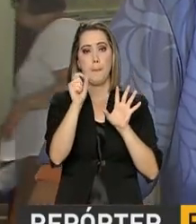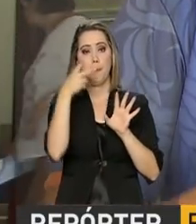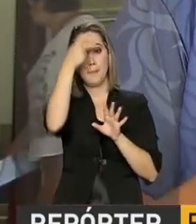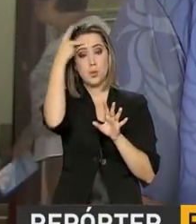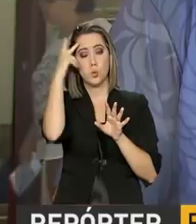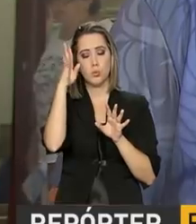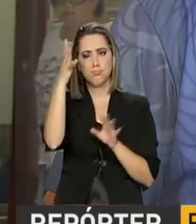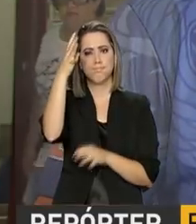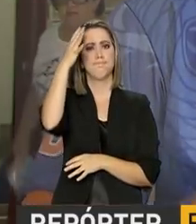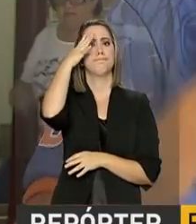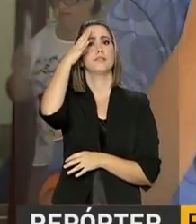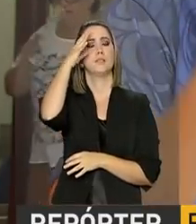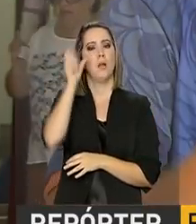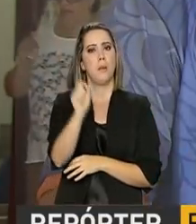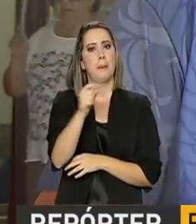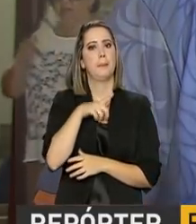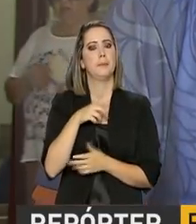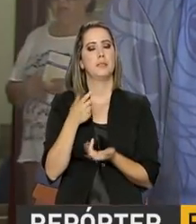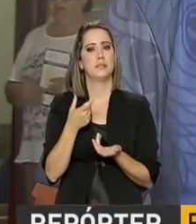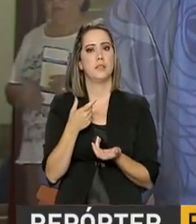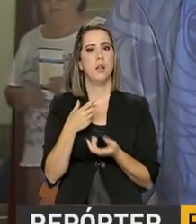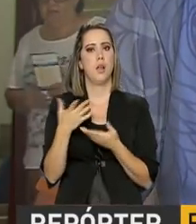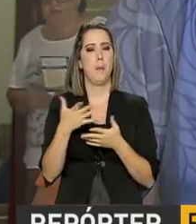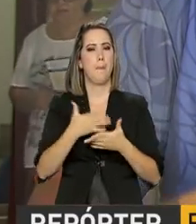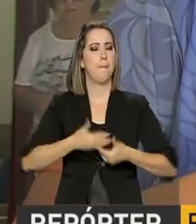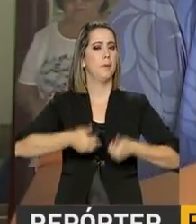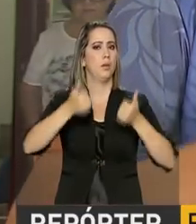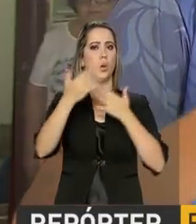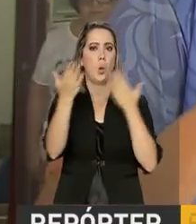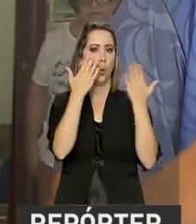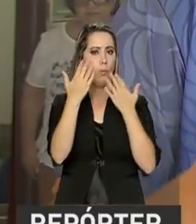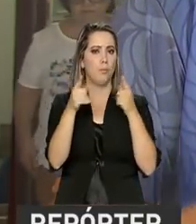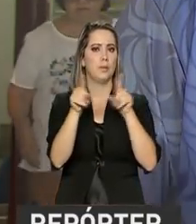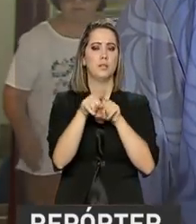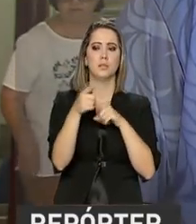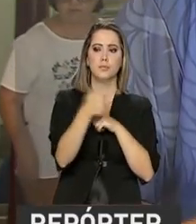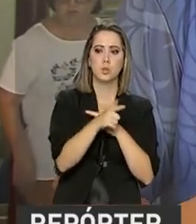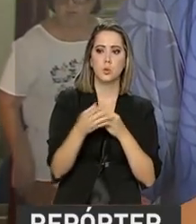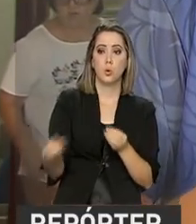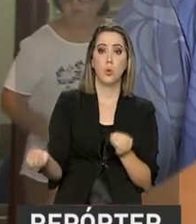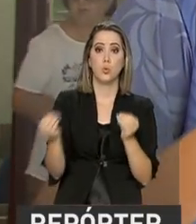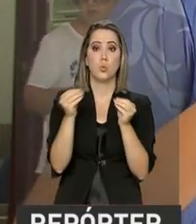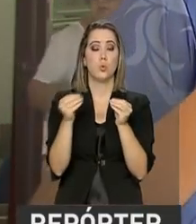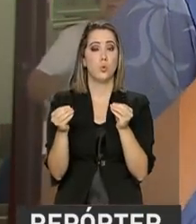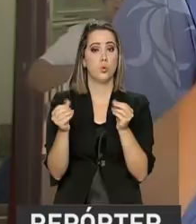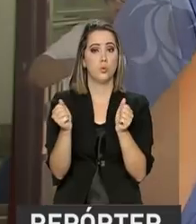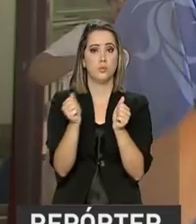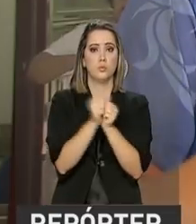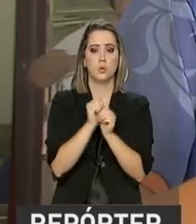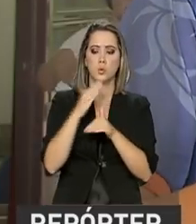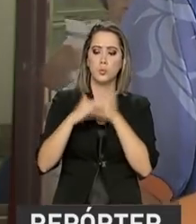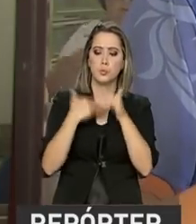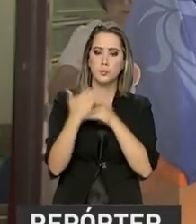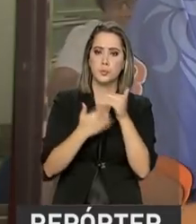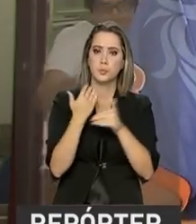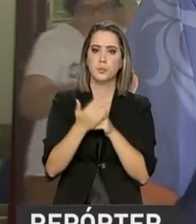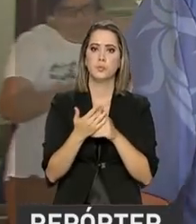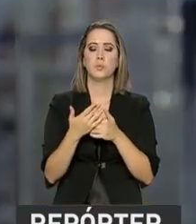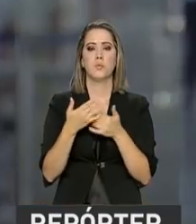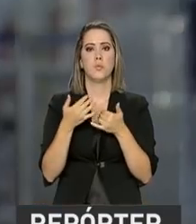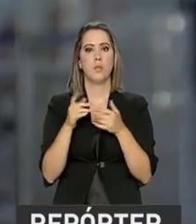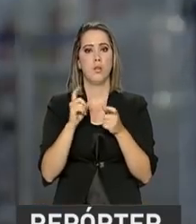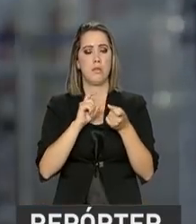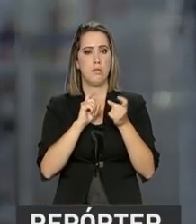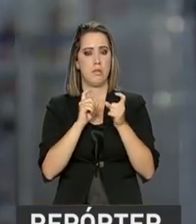pensamento mais cognitivo e psicomotor que traz com ele a evolução da